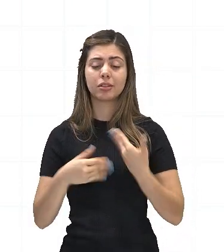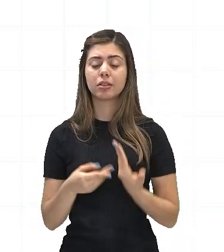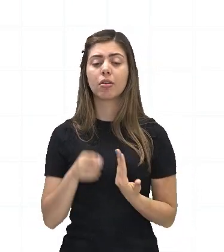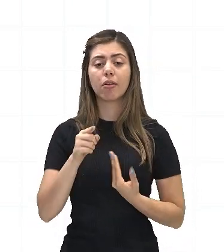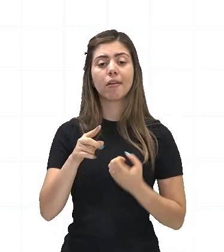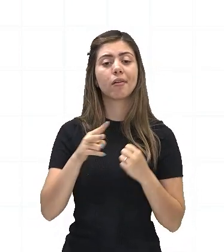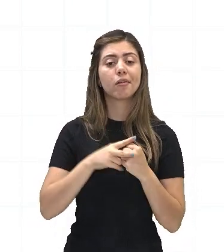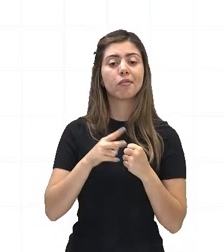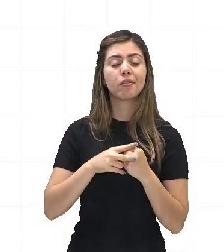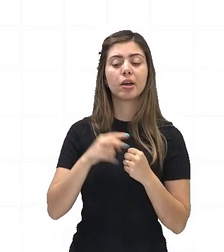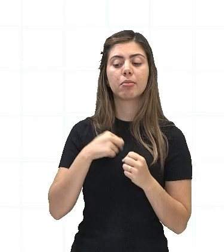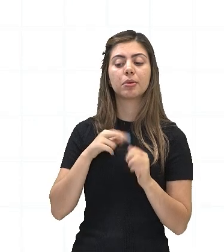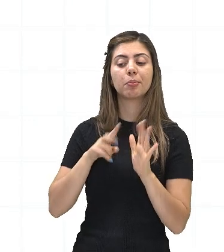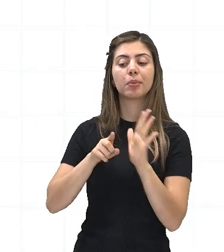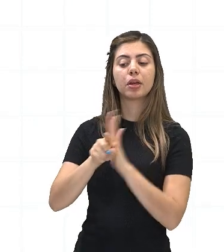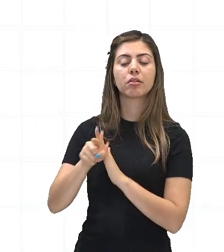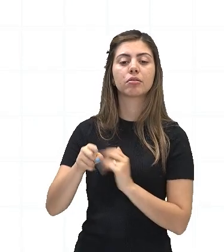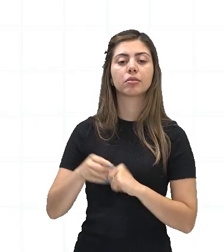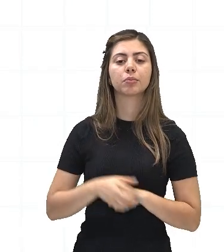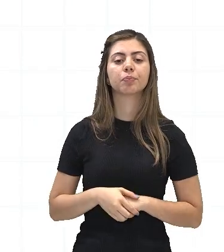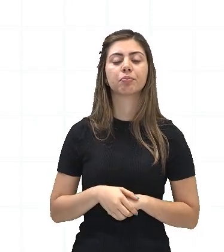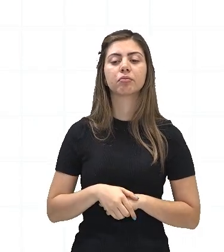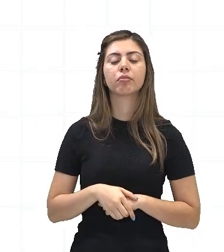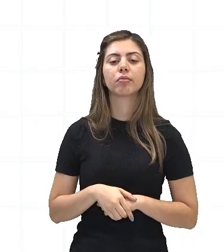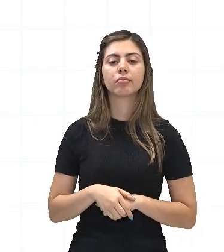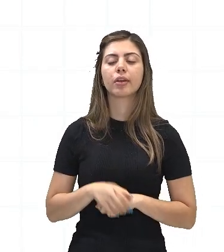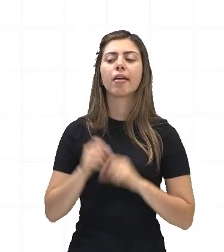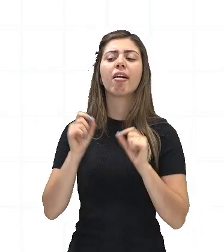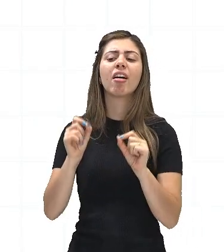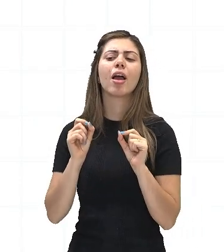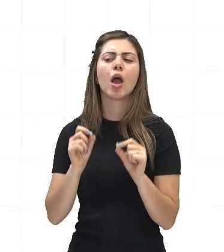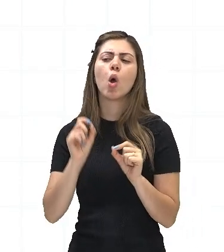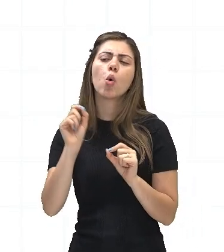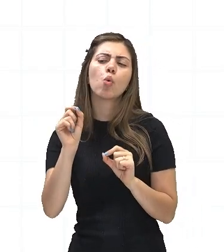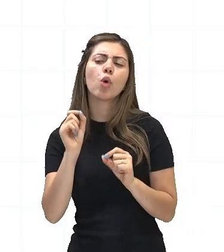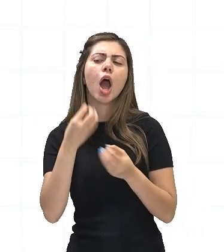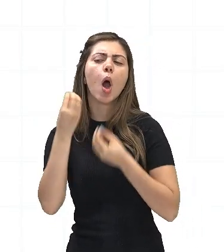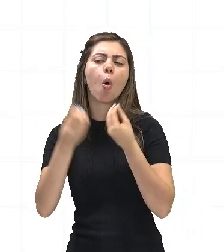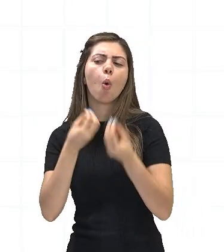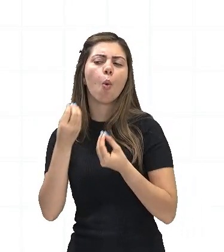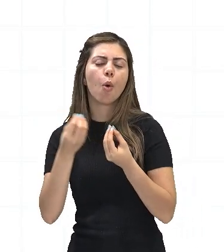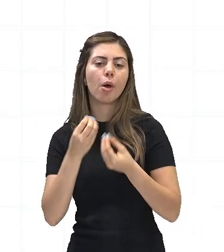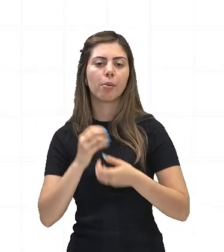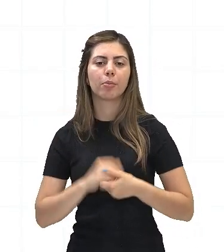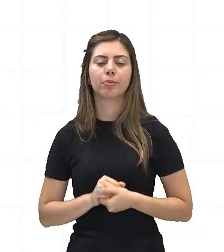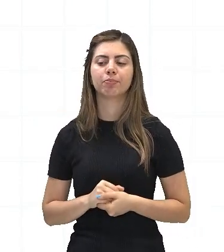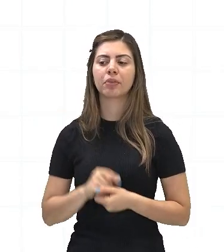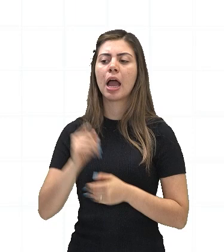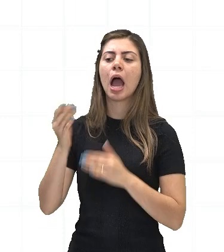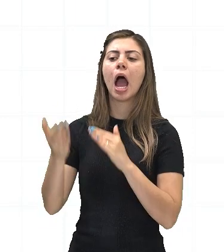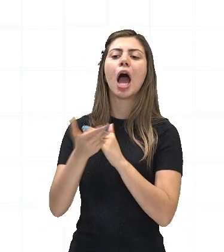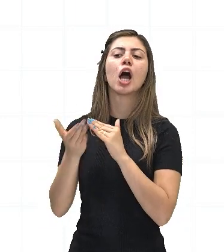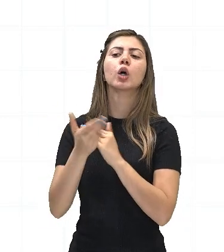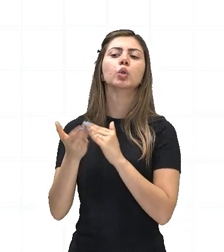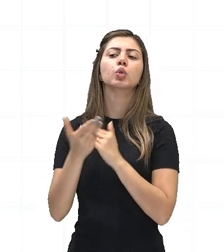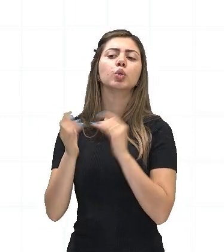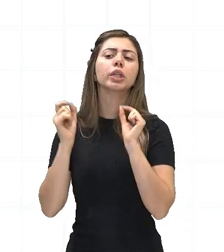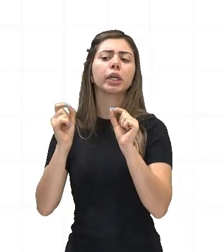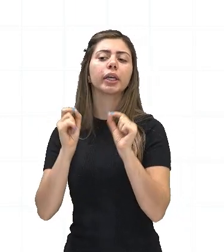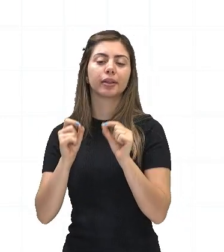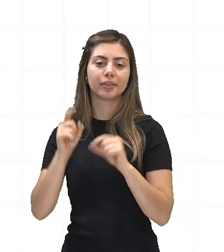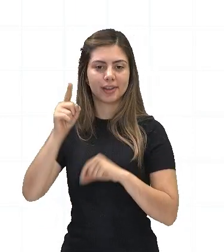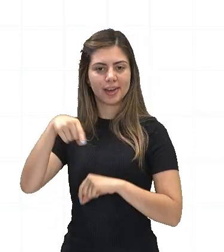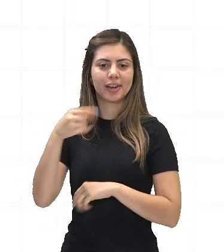Eu pergunto, né? O que, o quem, pode ser como, enfim. Quem pede ajuda? Quem pede